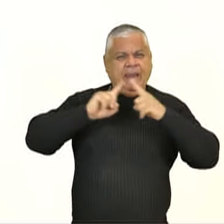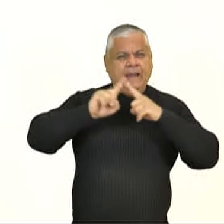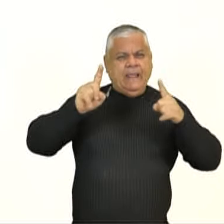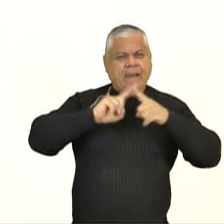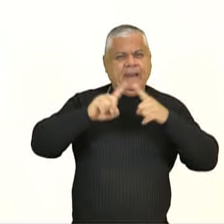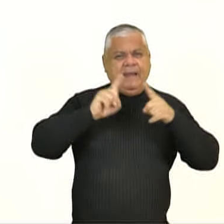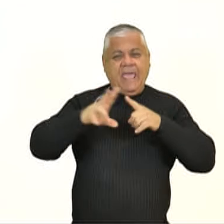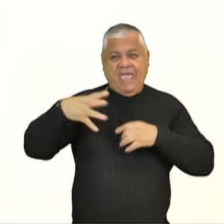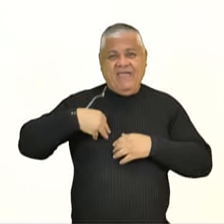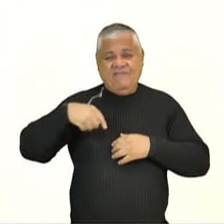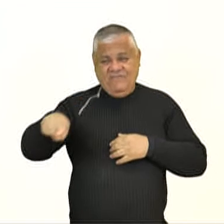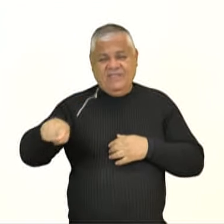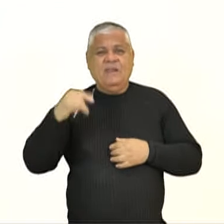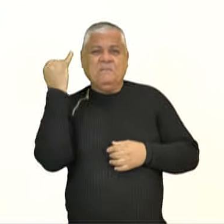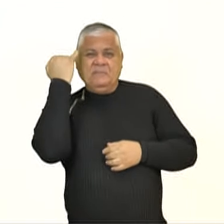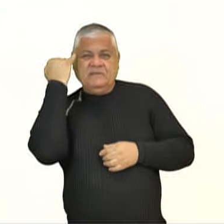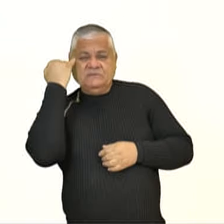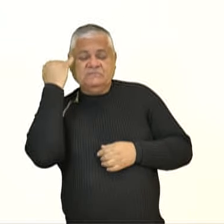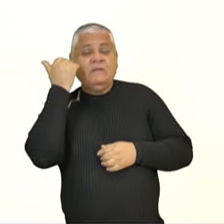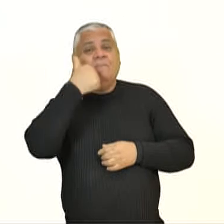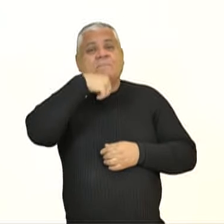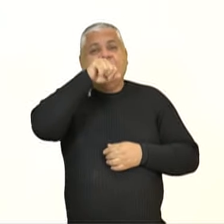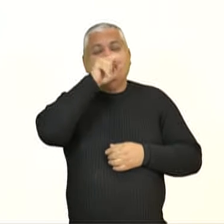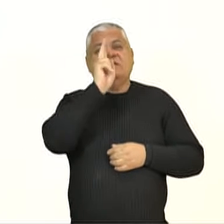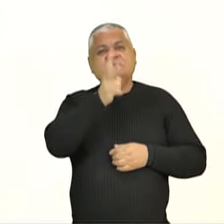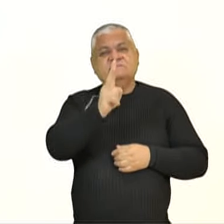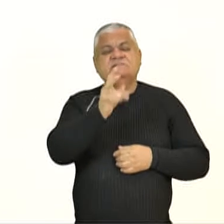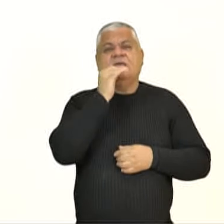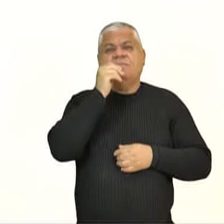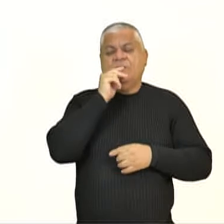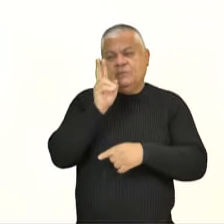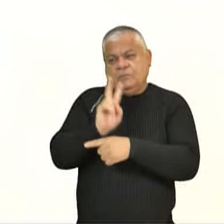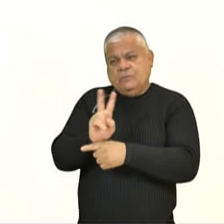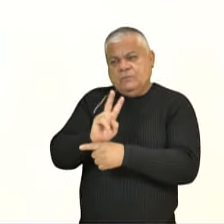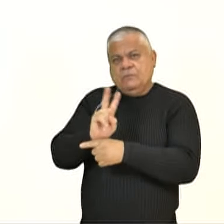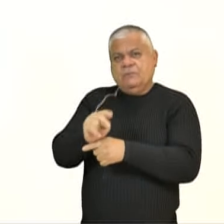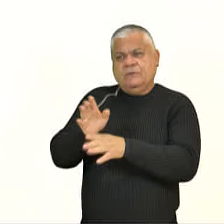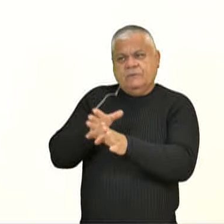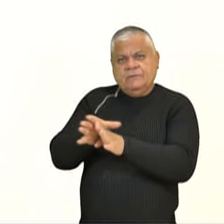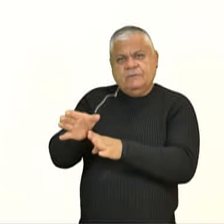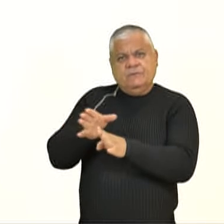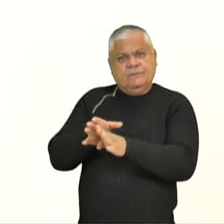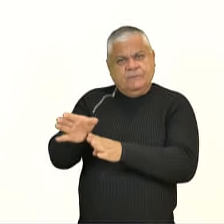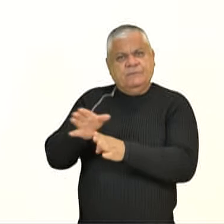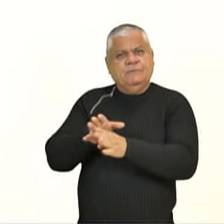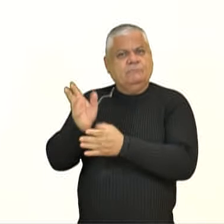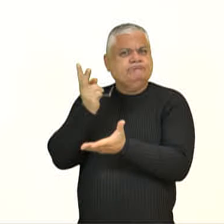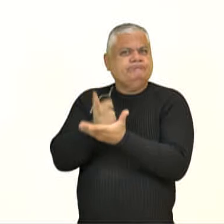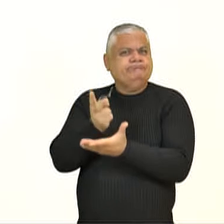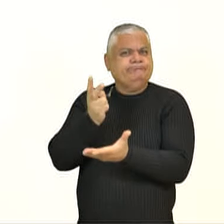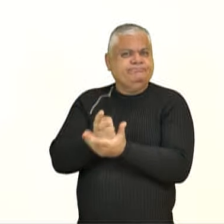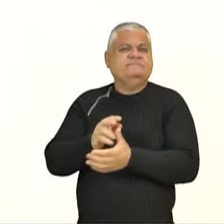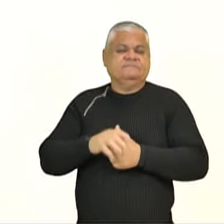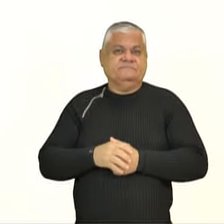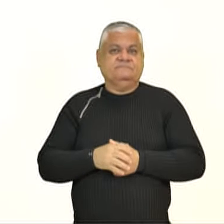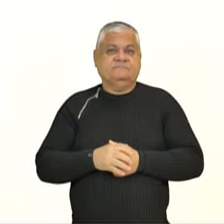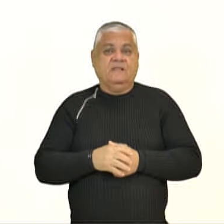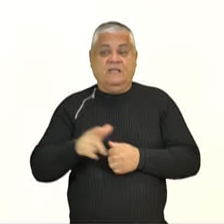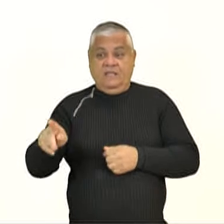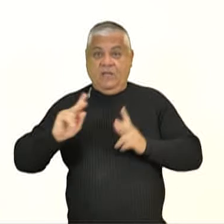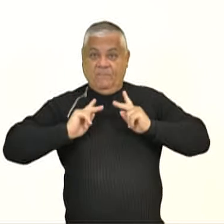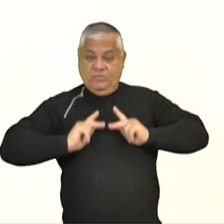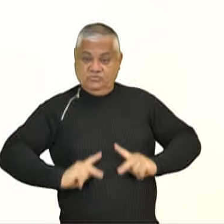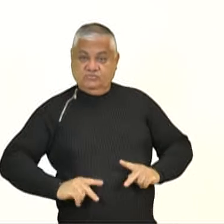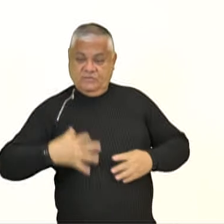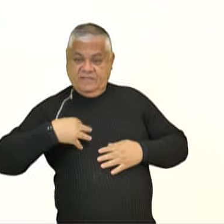conduta da filha. A função da mãe é sempre de vigilância, crítica, censura, aconselhamento. A postura de Inês